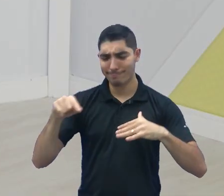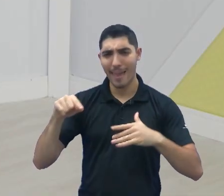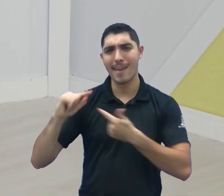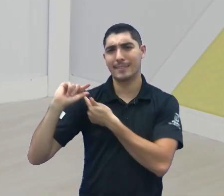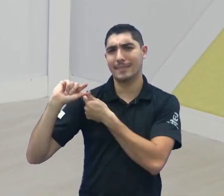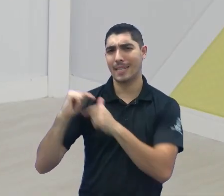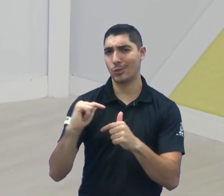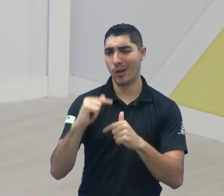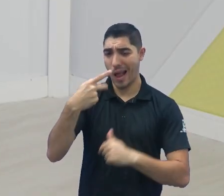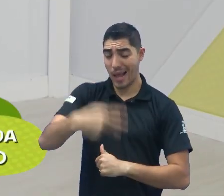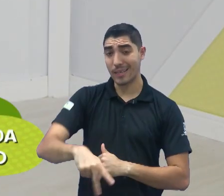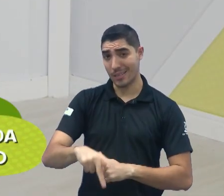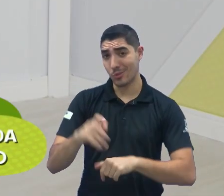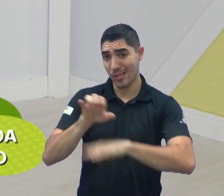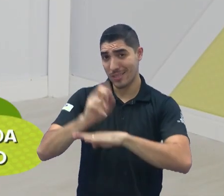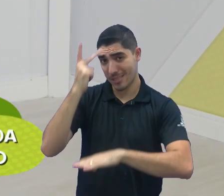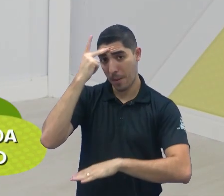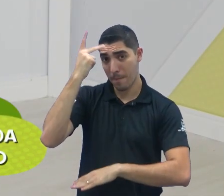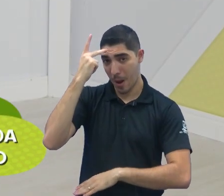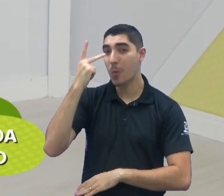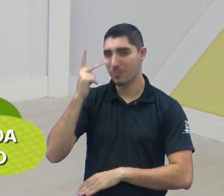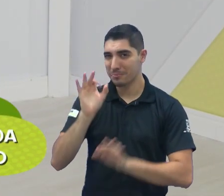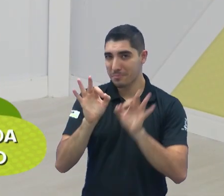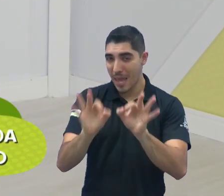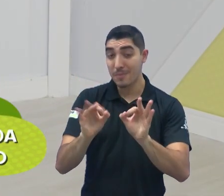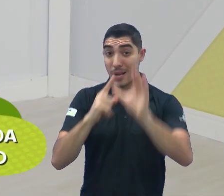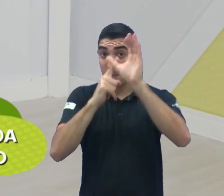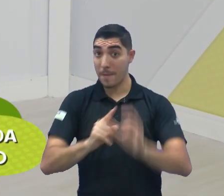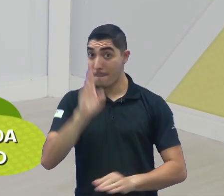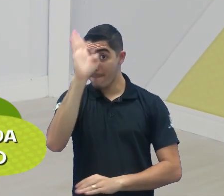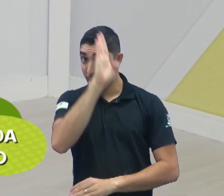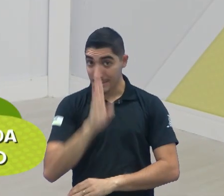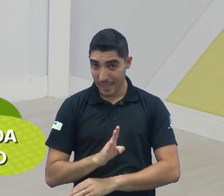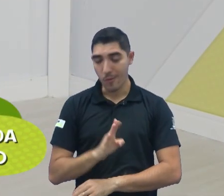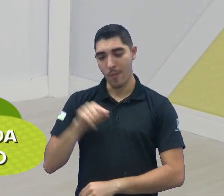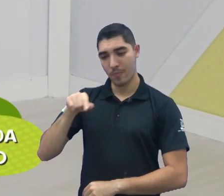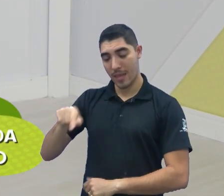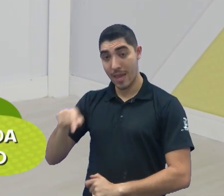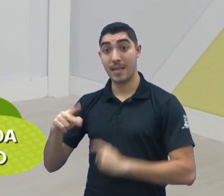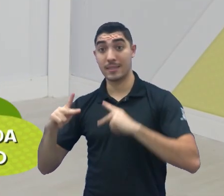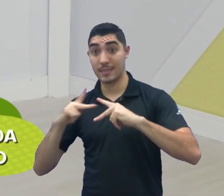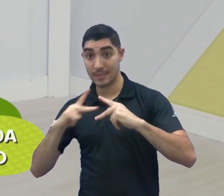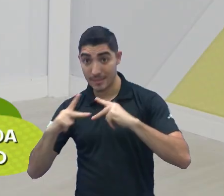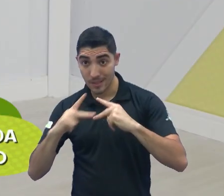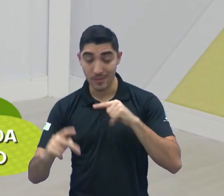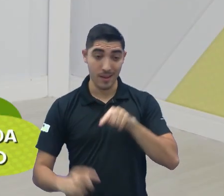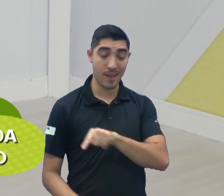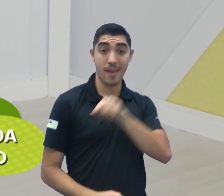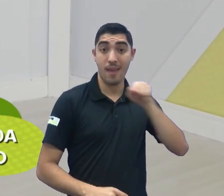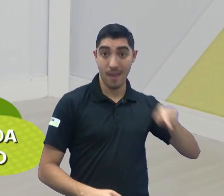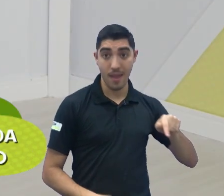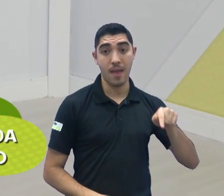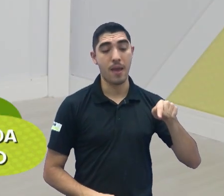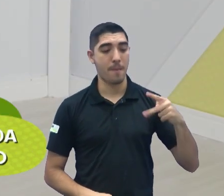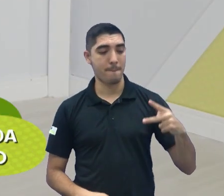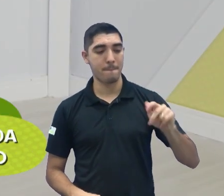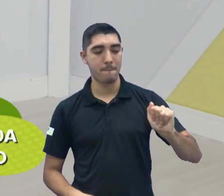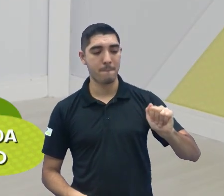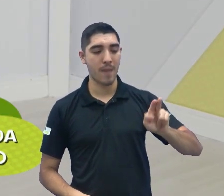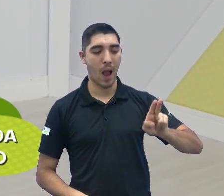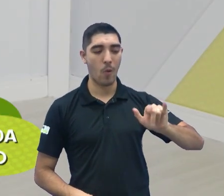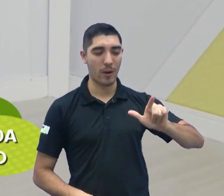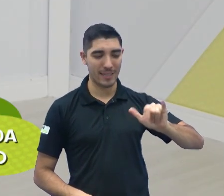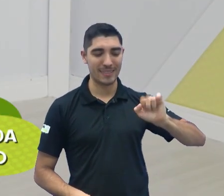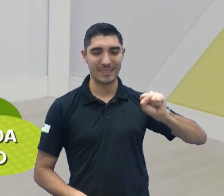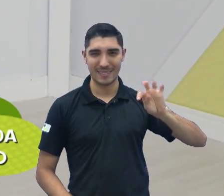do NBB 18, na primeira de 3 partidas seguidas em casa, aí na abertura do retorno. O repórter Eduardo Campos, o